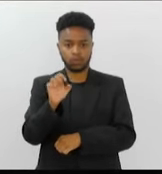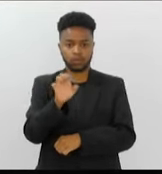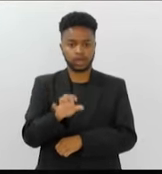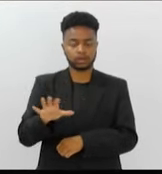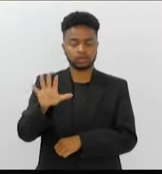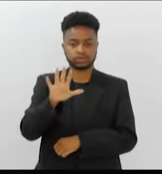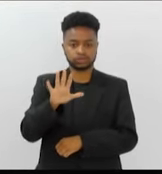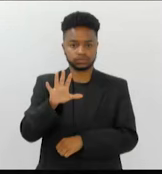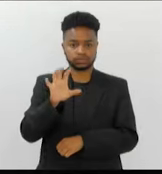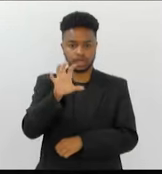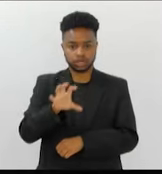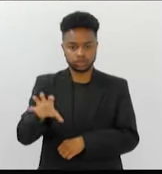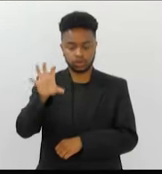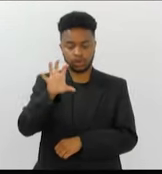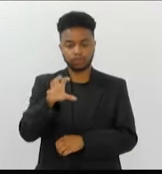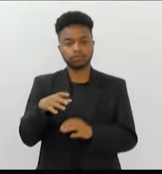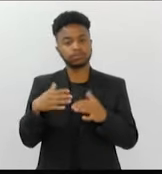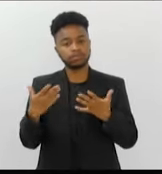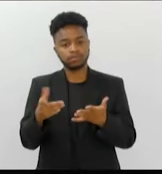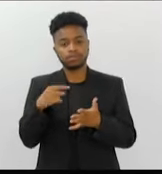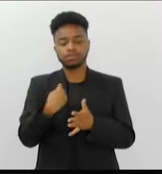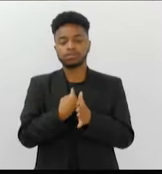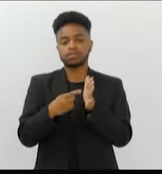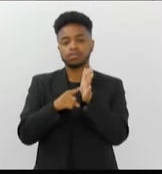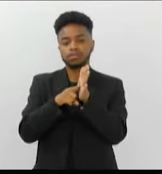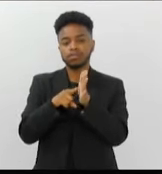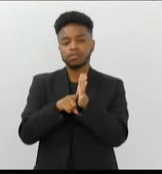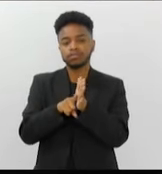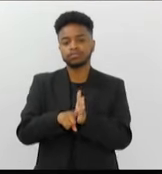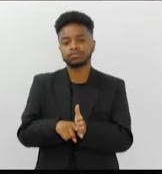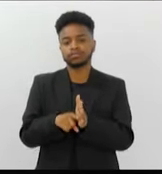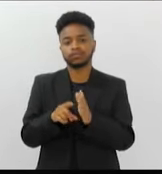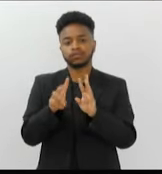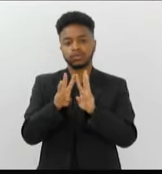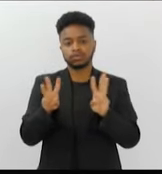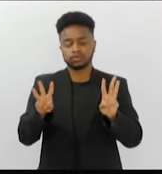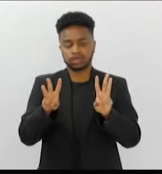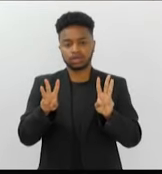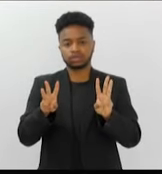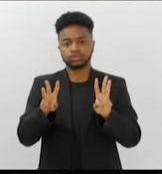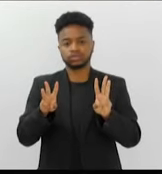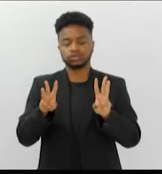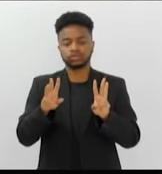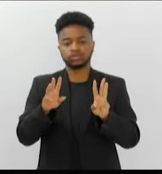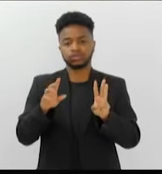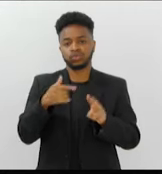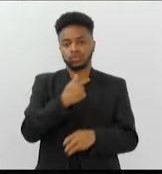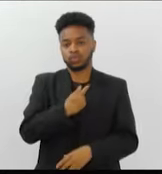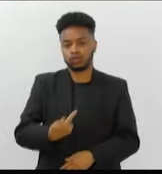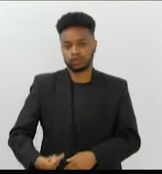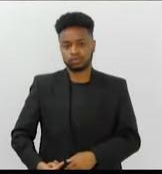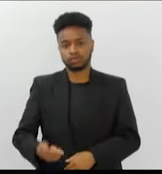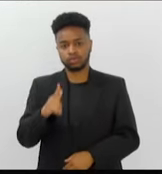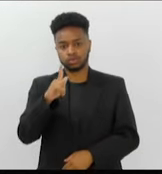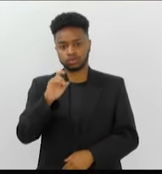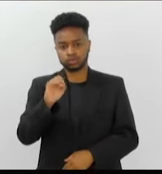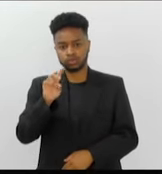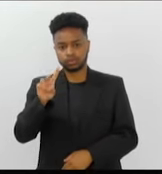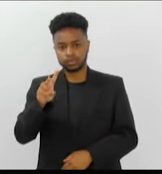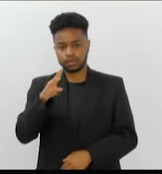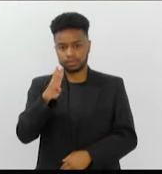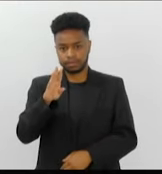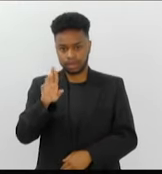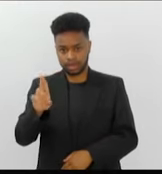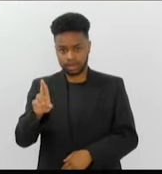nós fomos buscar no próprio site do governo, no gov.br, que traz a